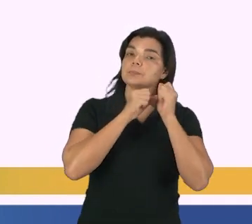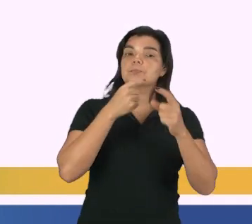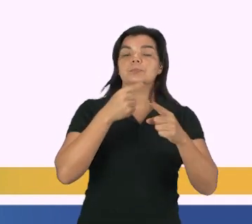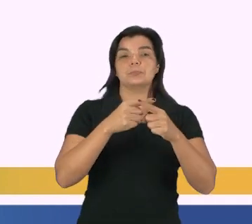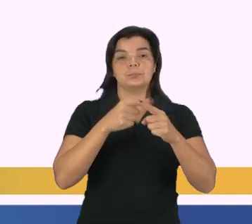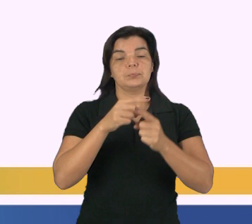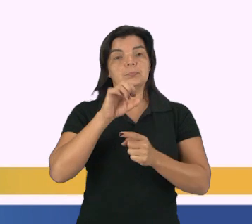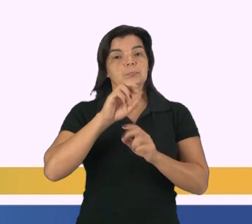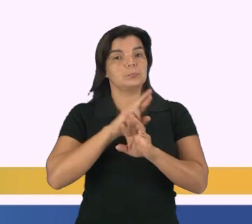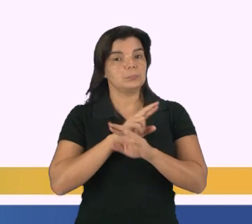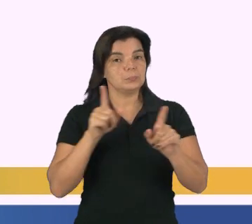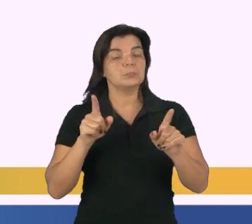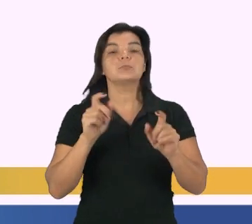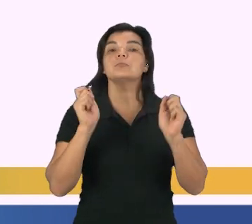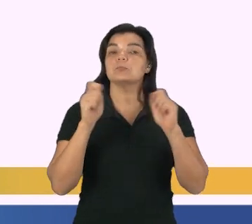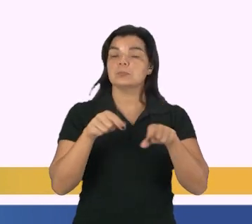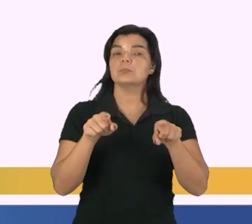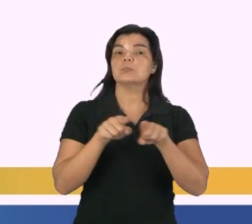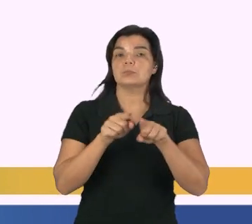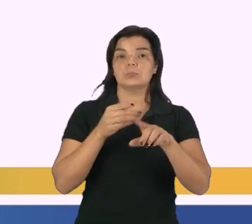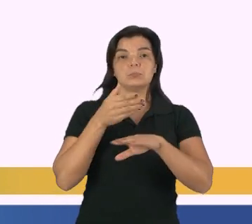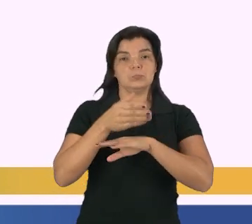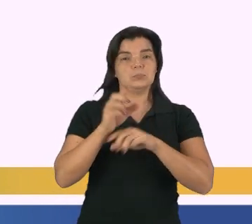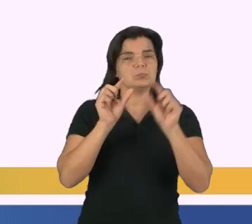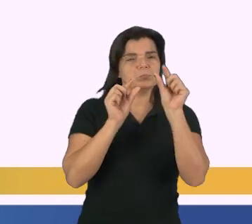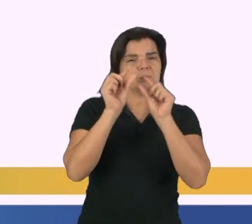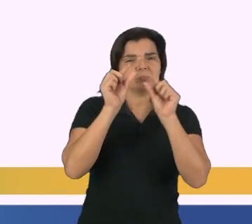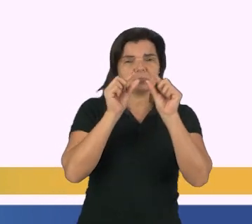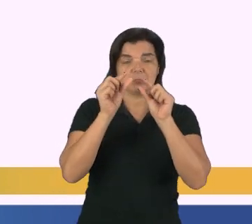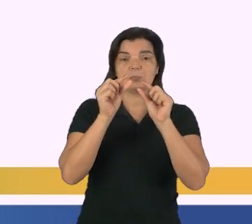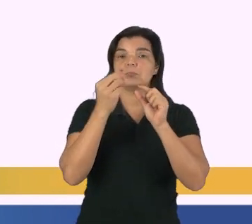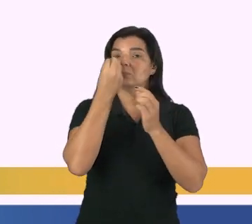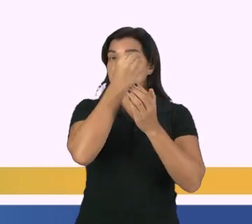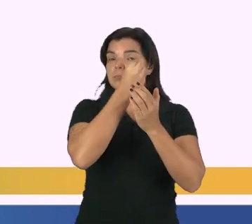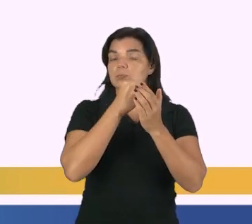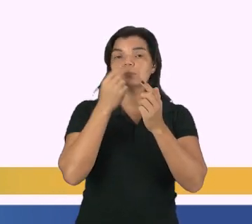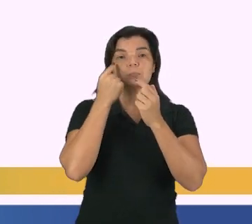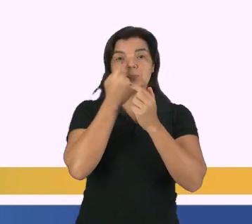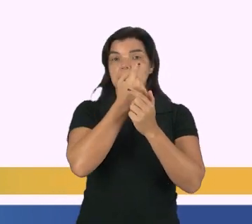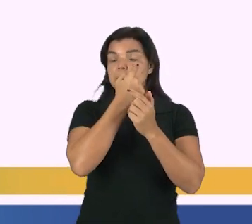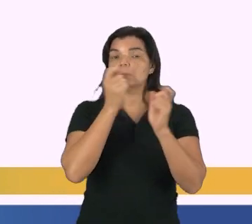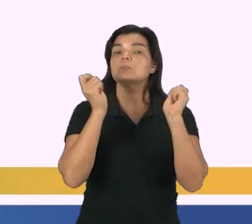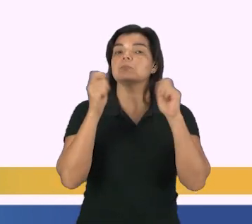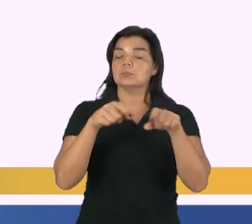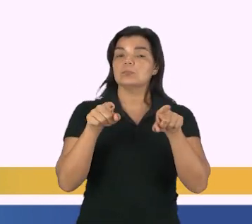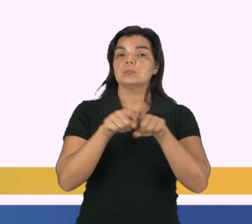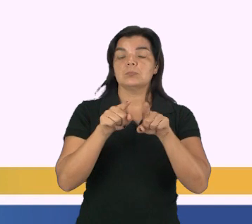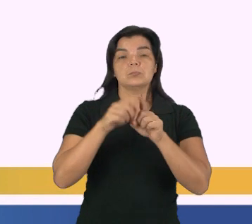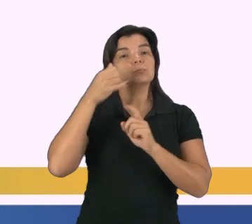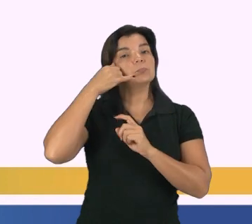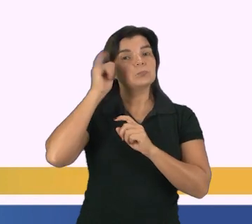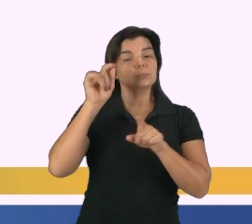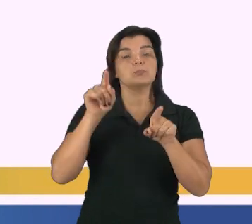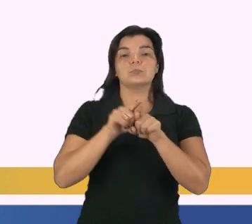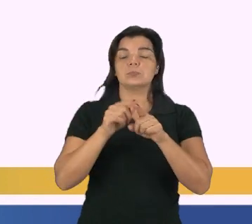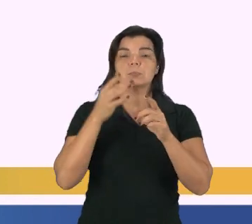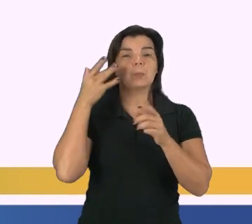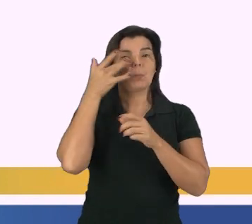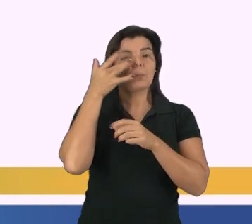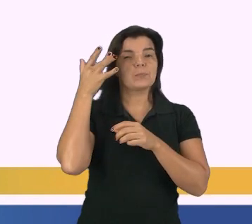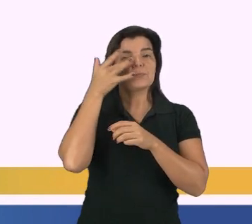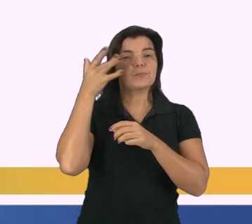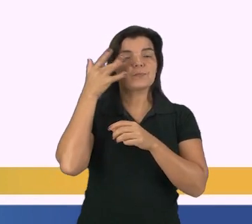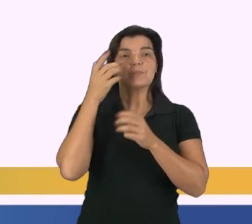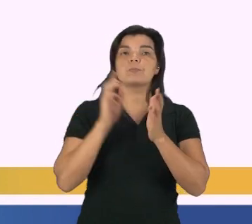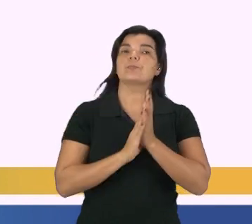pois caso contrário, podem entrar partículas de cosméticos nos olhos que podem provocar